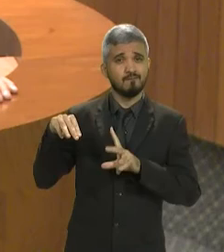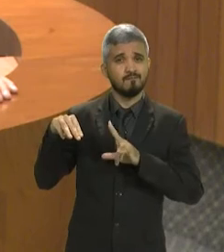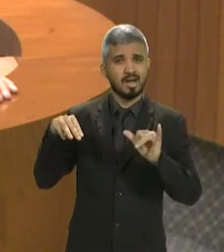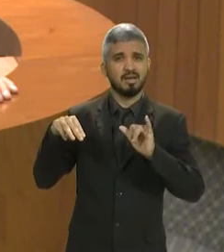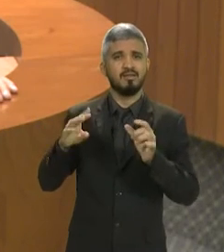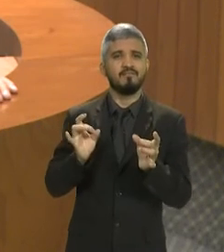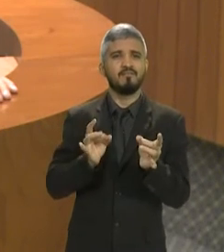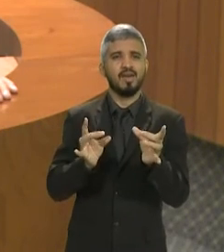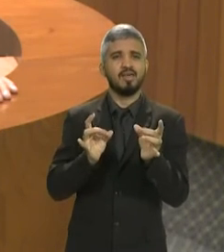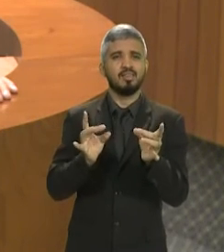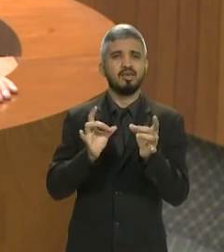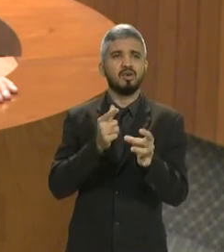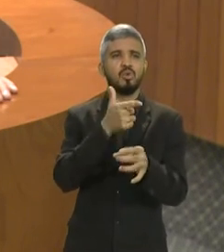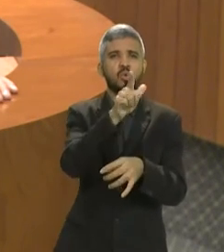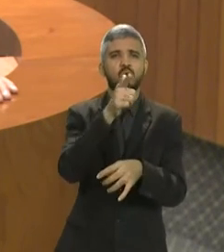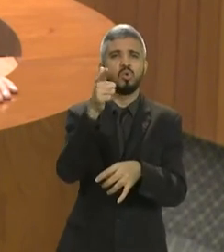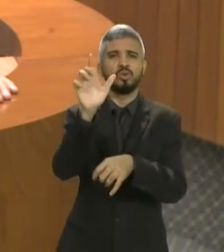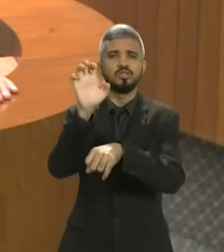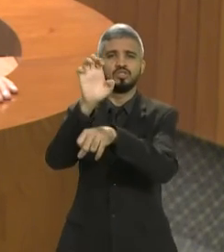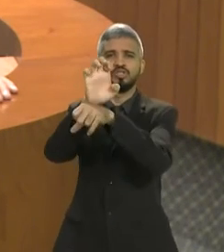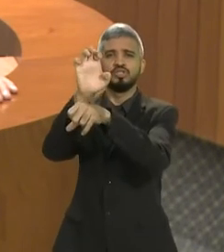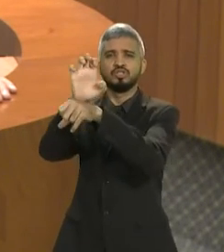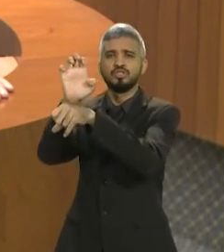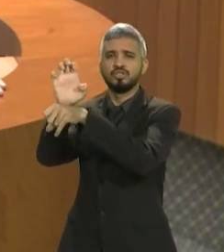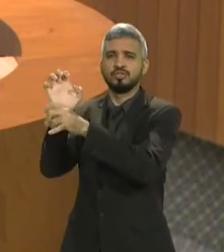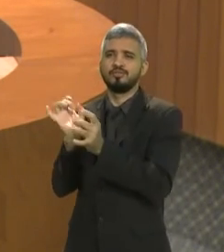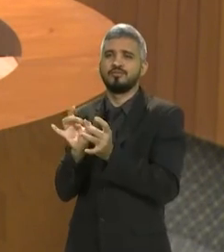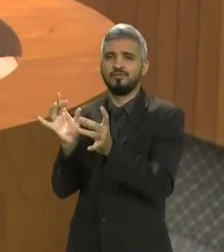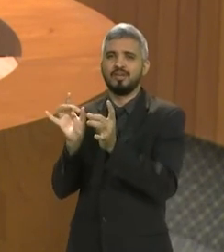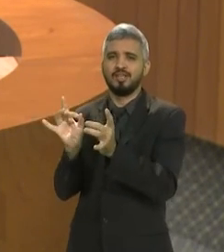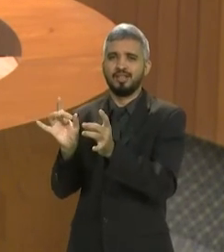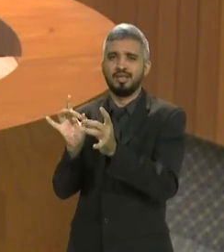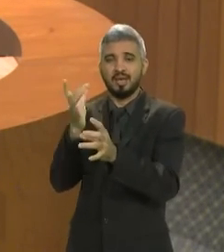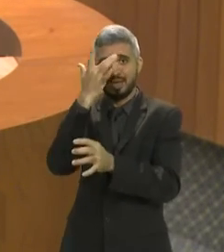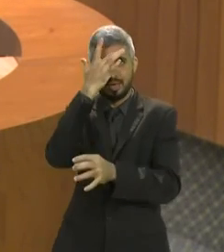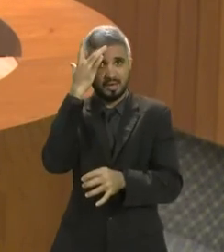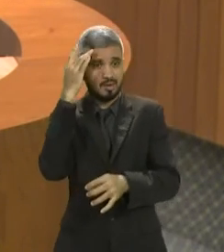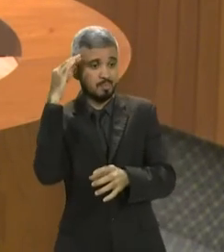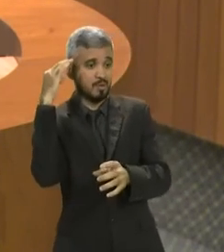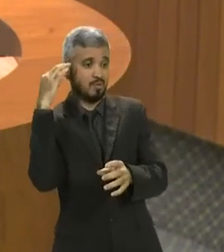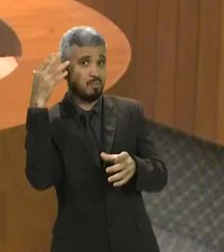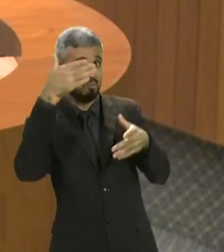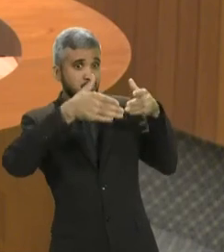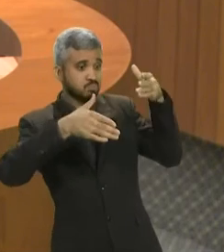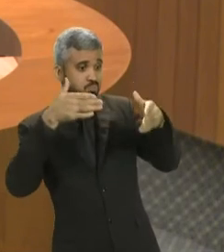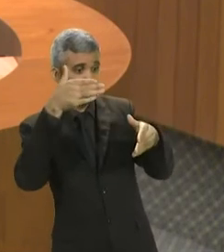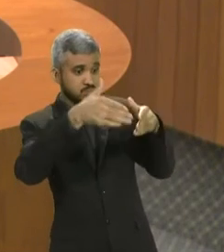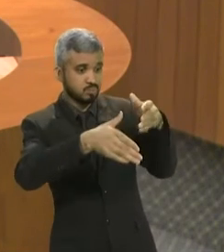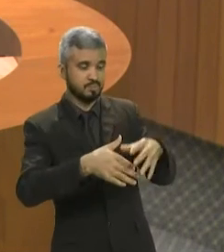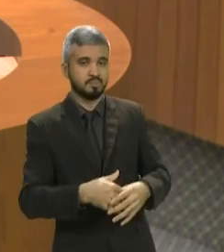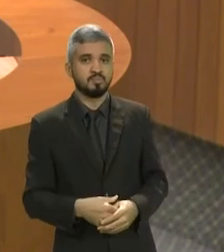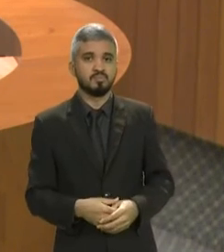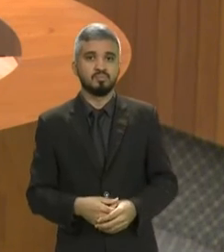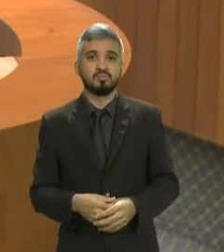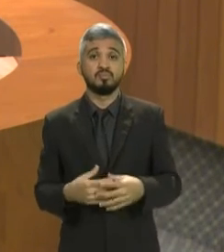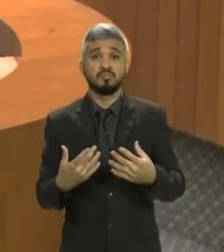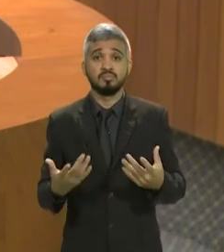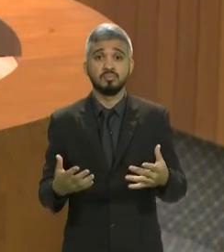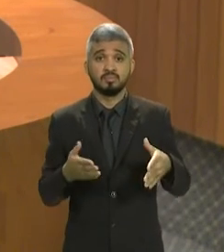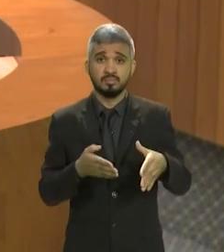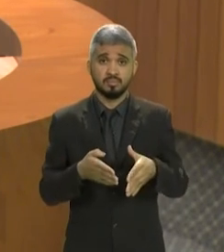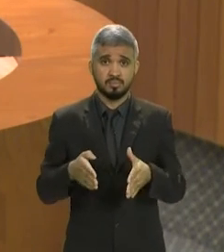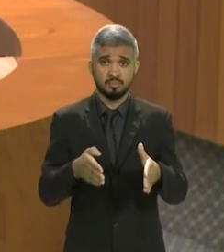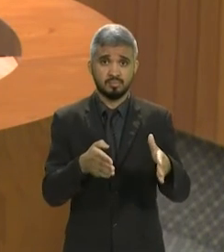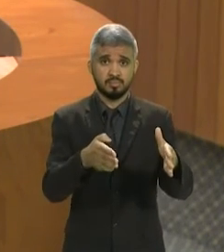outros estados e mesmo para as cidades locais. Esse acesso pela MA-311, ele é tão